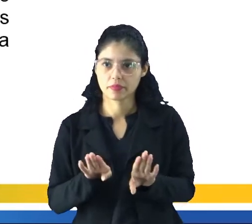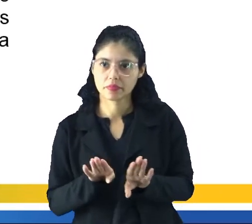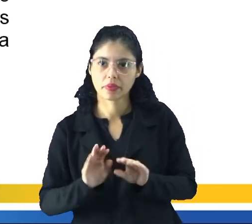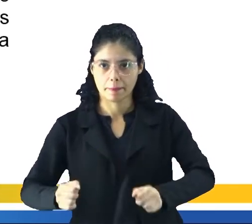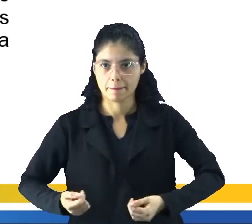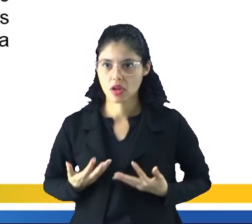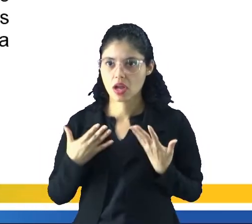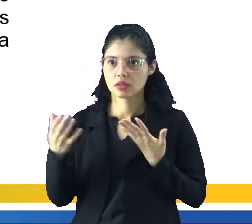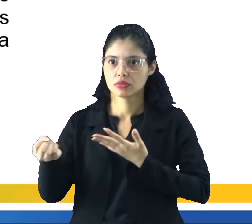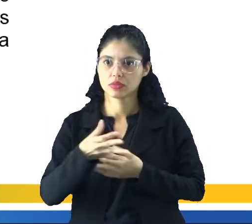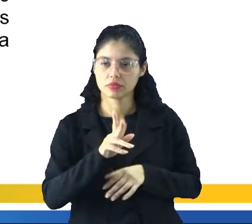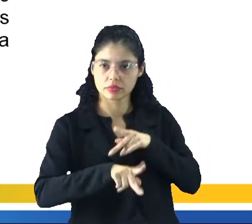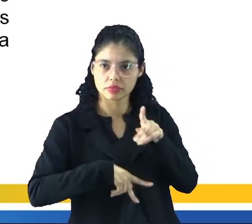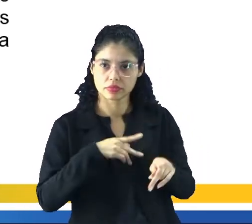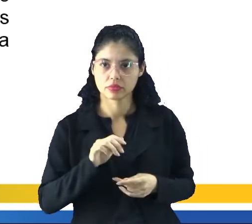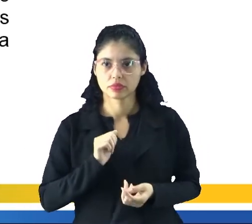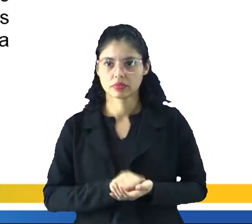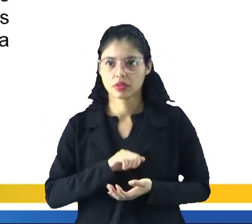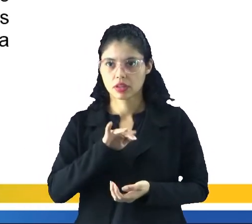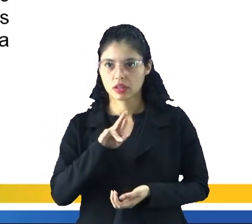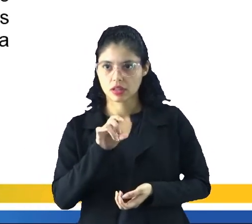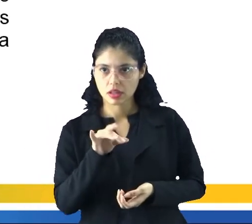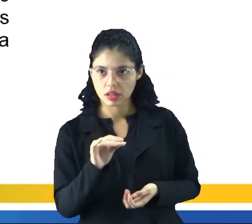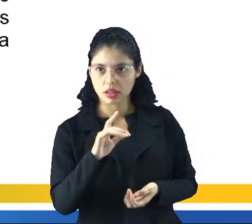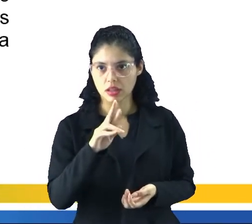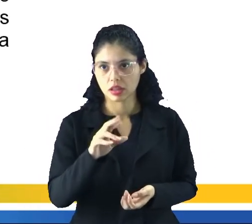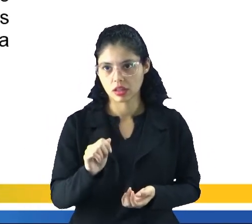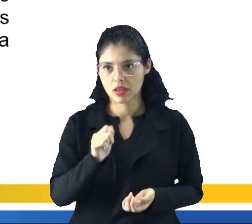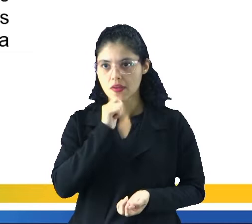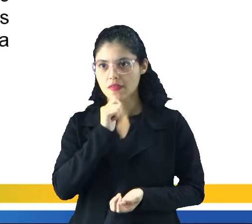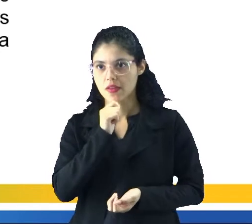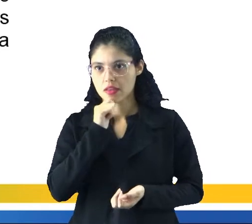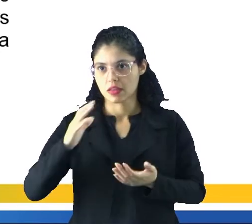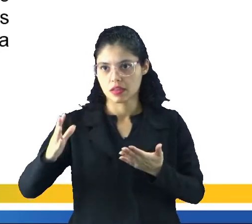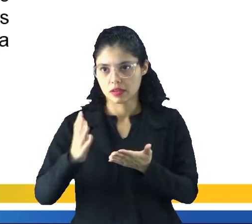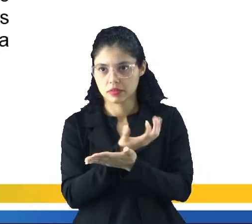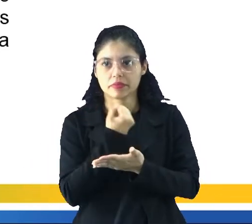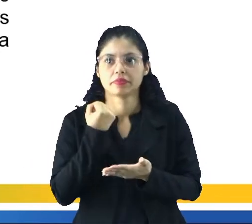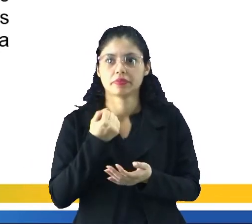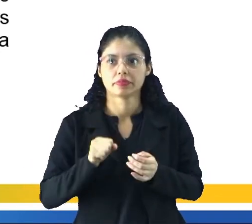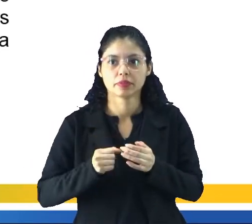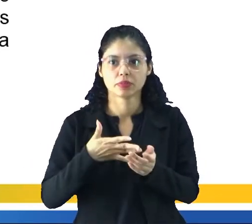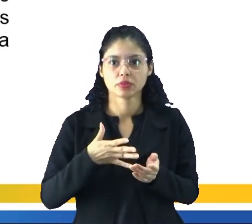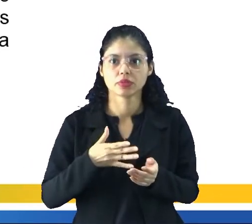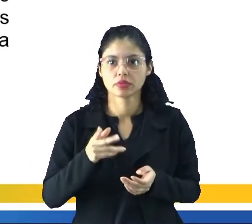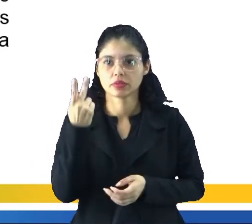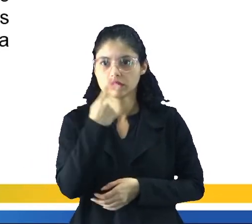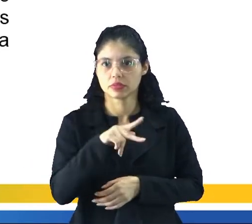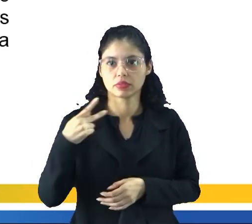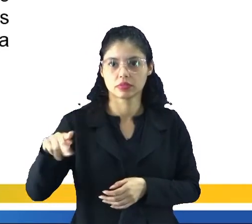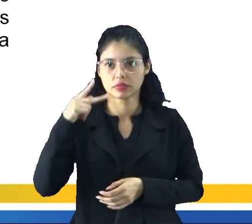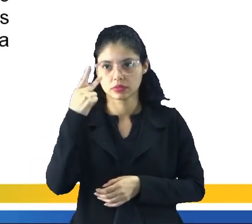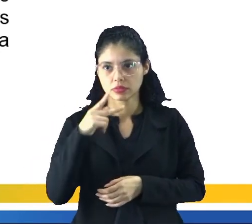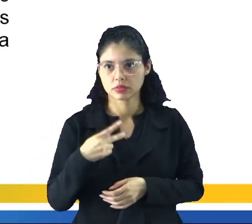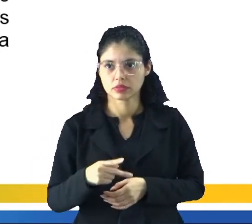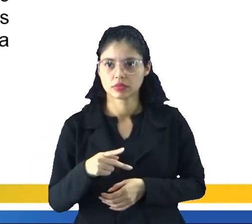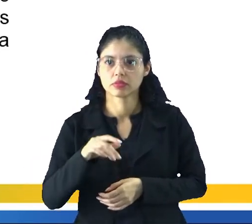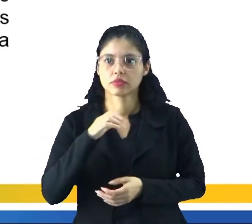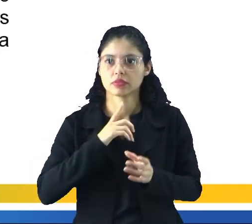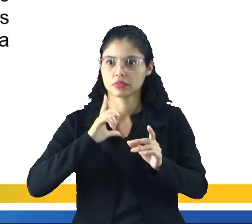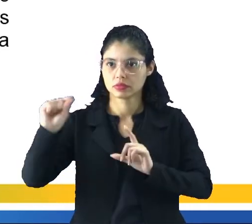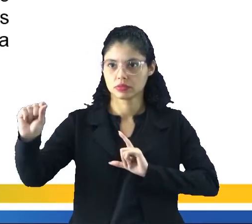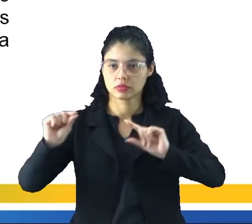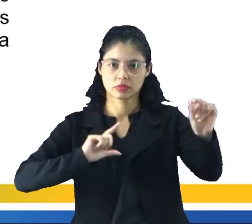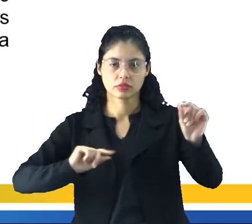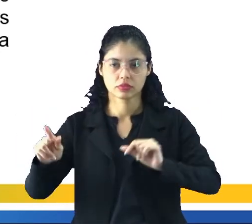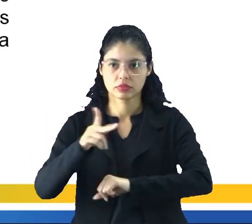novas manifestações populares. Os bens do clero foram confiscados e muitos padres e nobres, né, fugiram